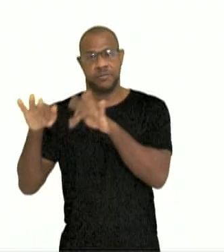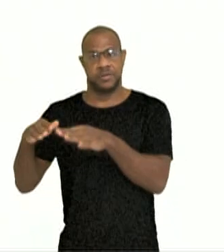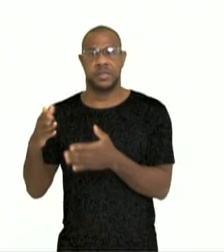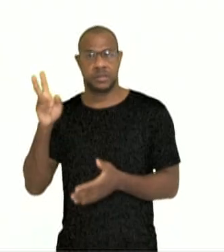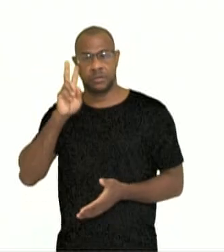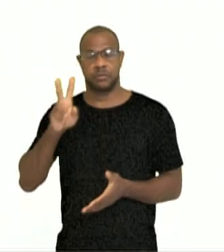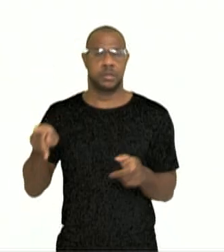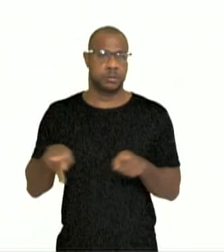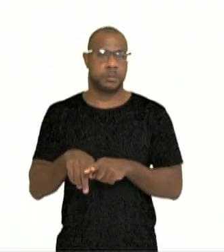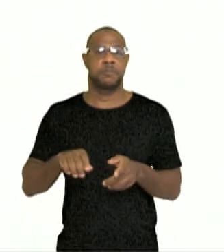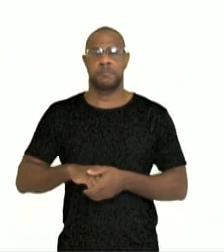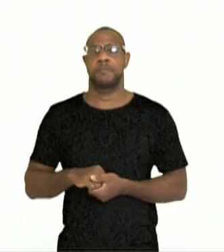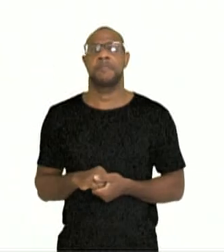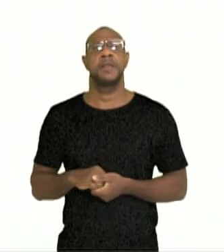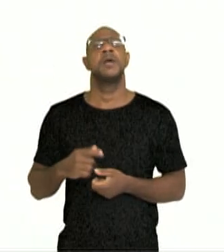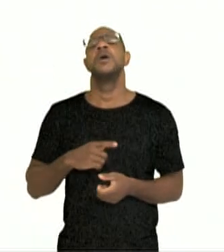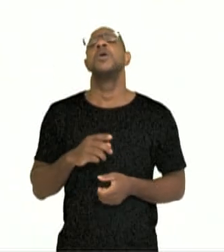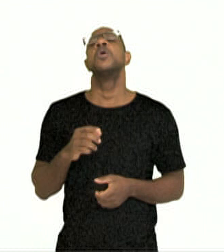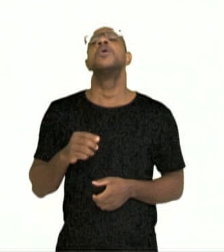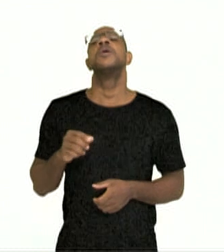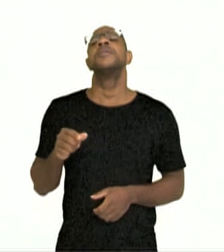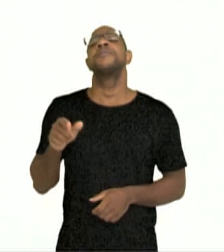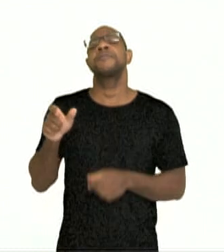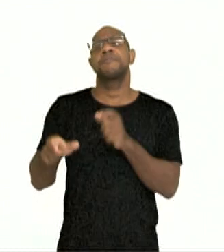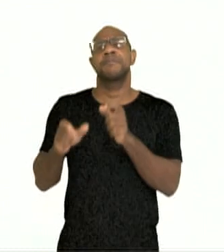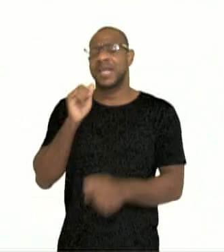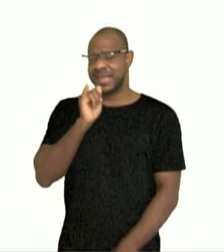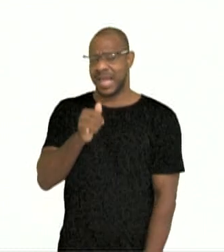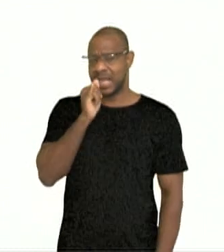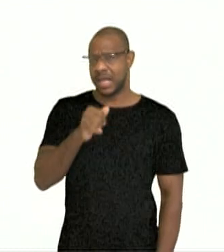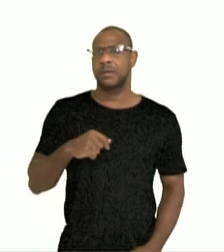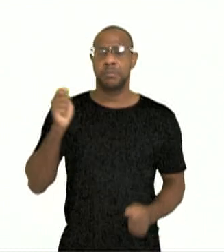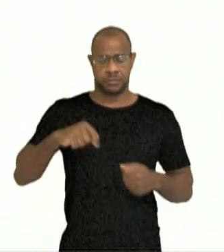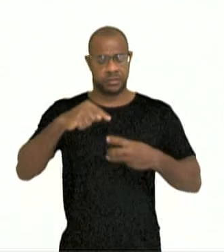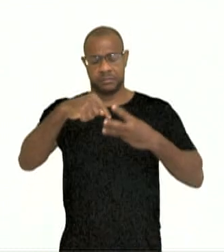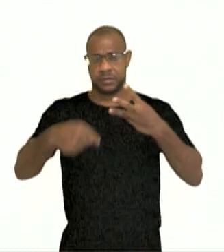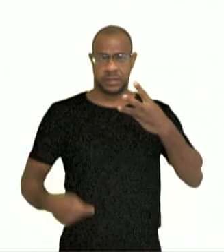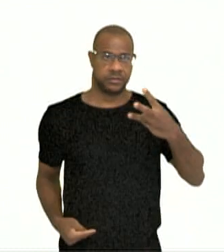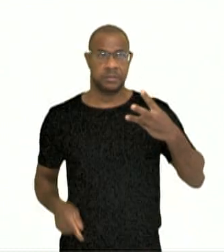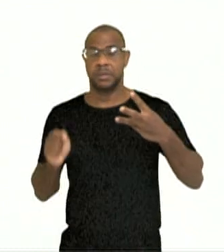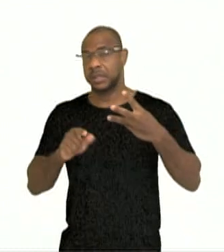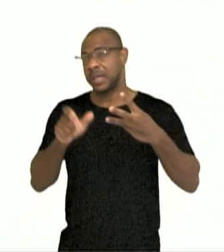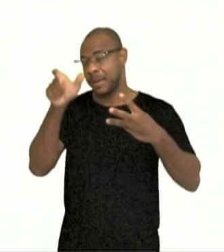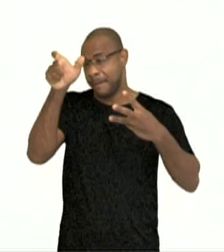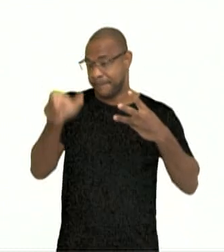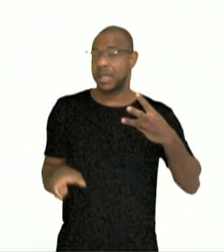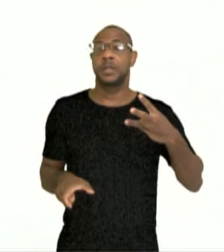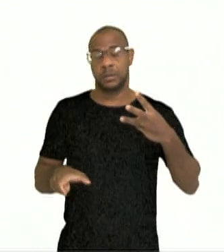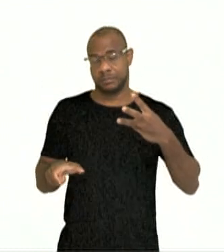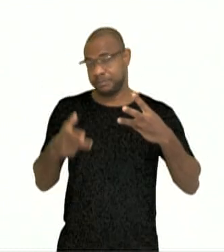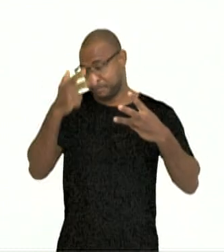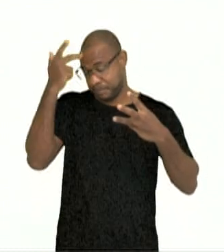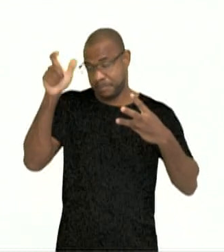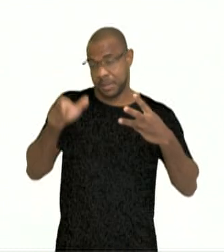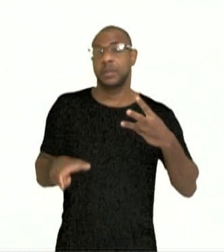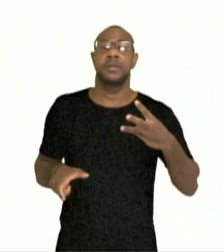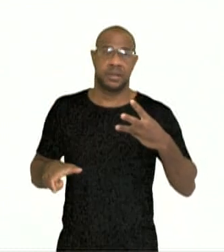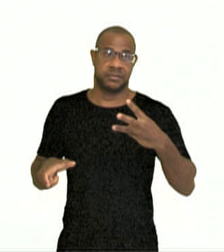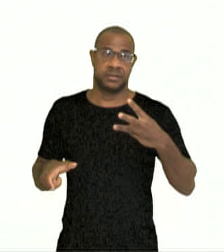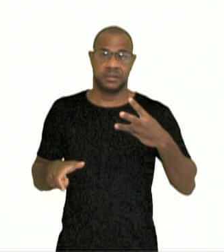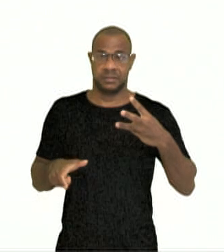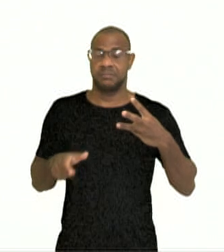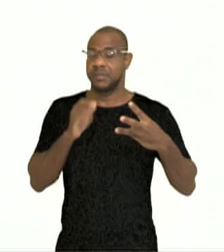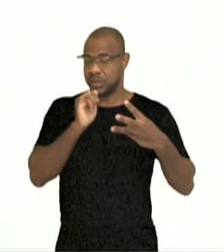narrador, ele pode ser de 3 tipos. Pode ser uma personagem, que é uma pessoa que participa da história,